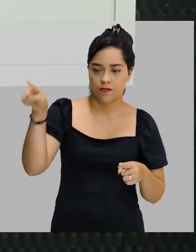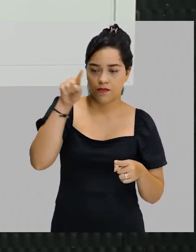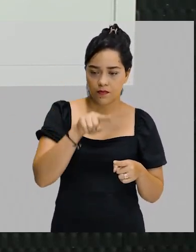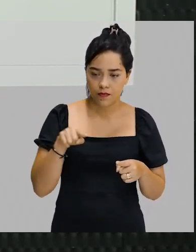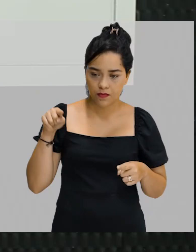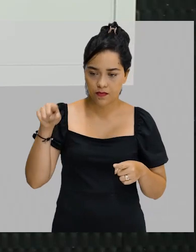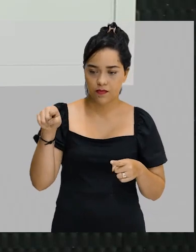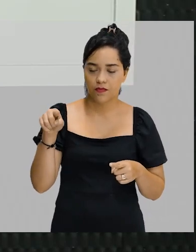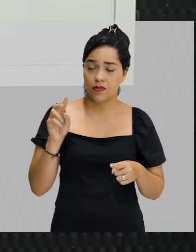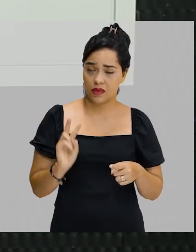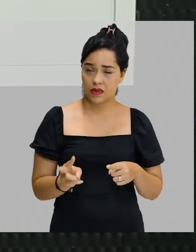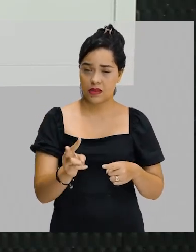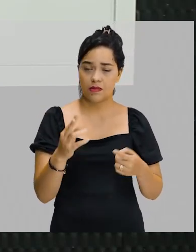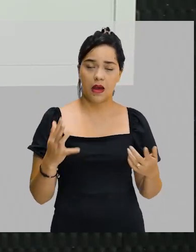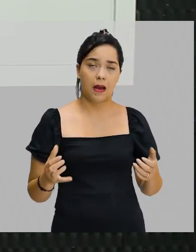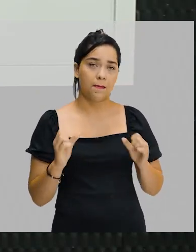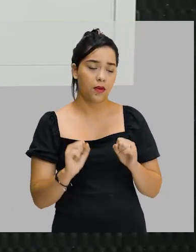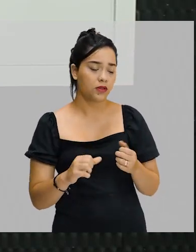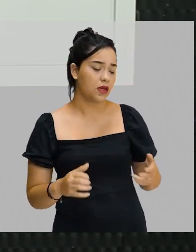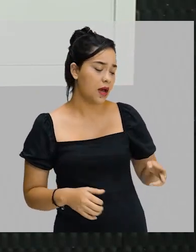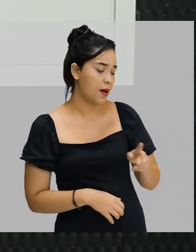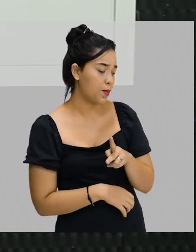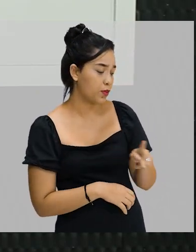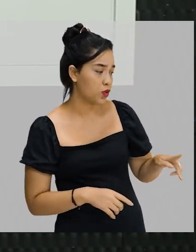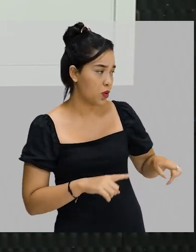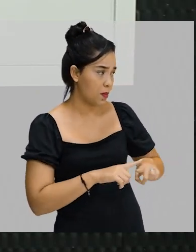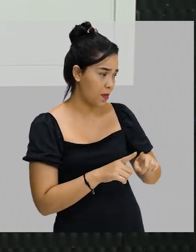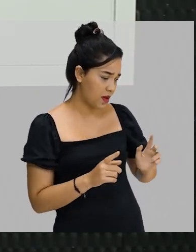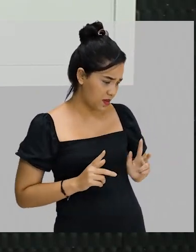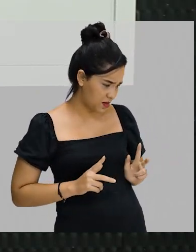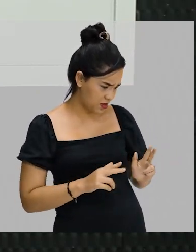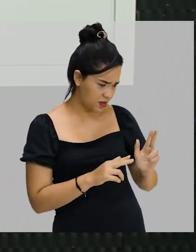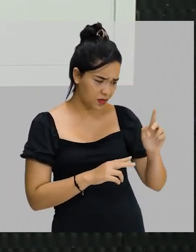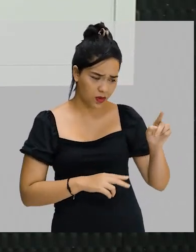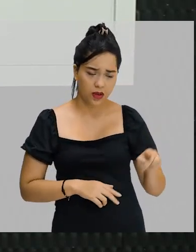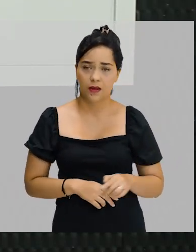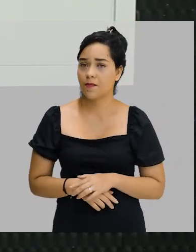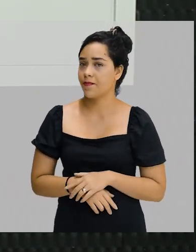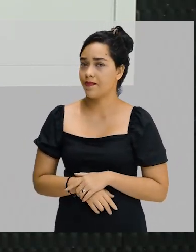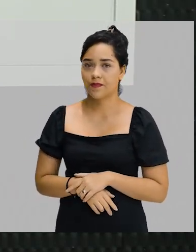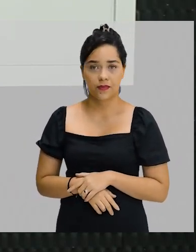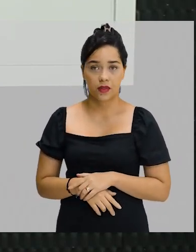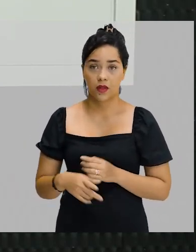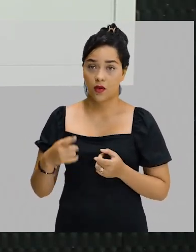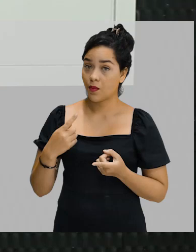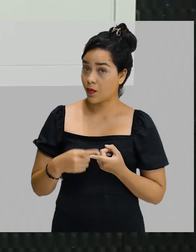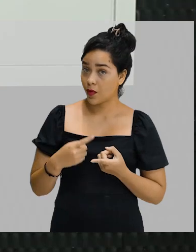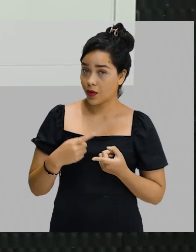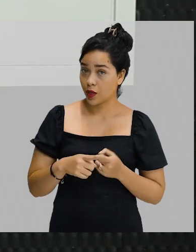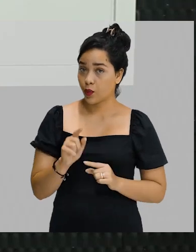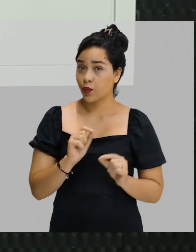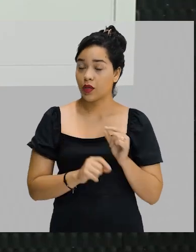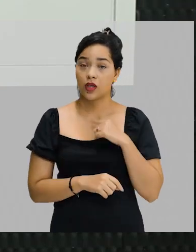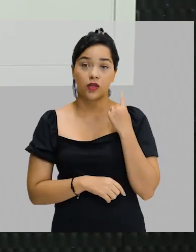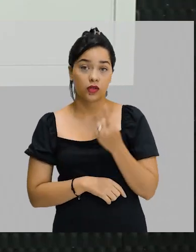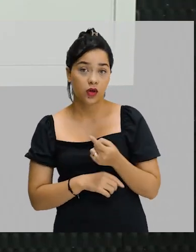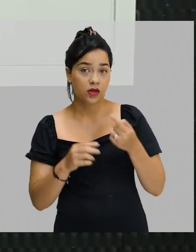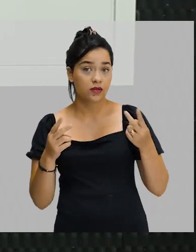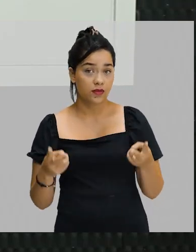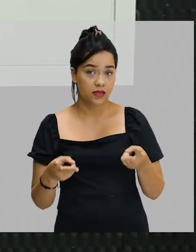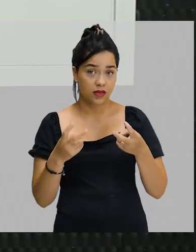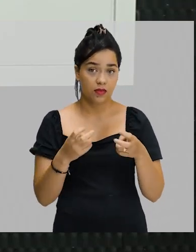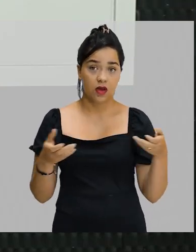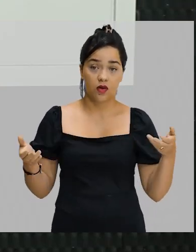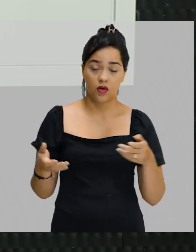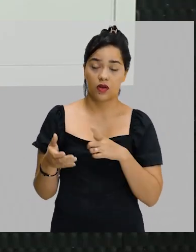no mesmo ponto. Aí pode dizer, profissionalmente, a elongação ela vai ser sempre a mesma? Não. Porque o que nós vamos perceber